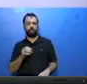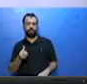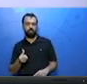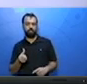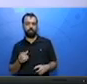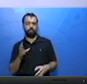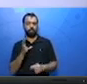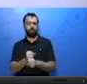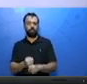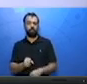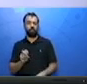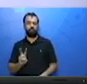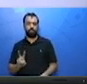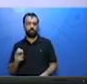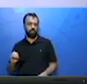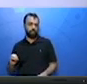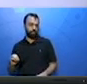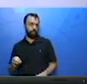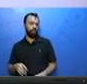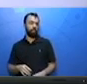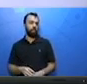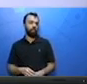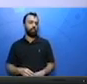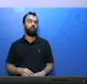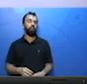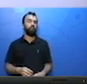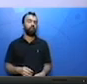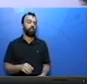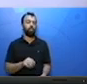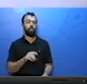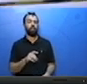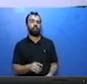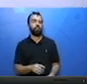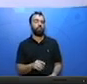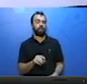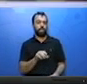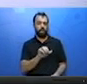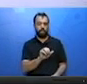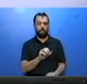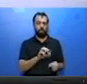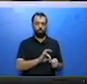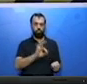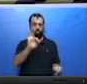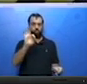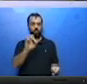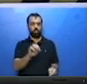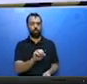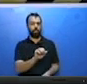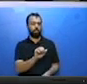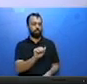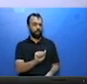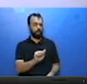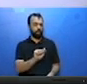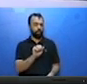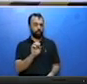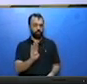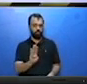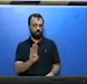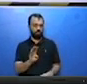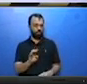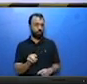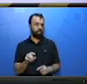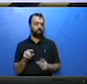20. Uma raiz de 20. O 20 é uma raiz irracional, porque não tem nenhum número